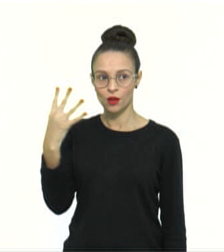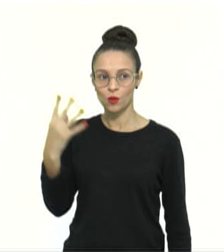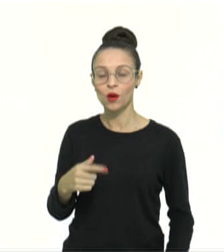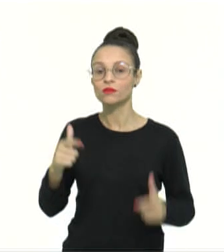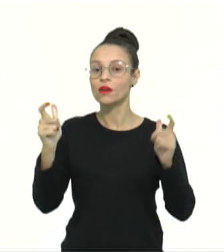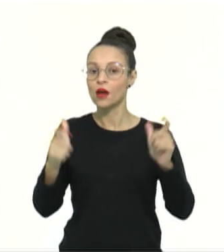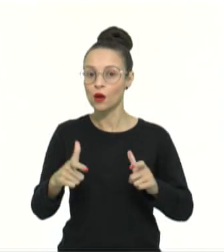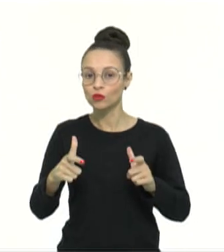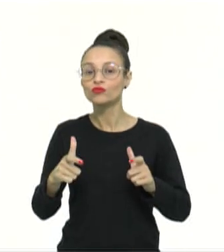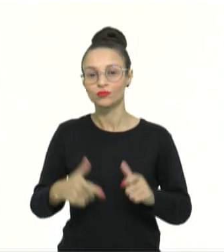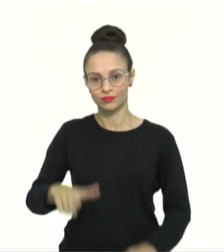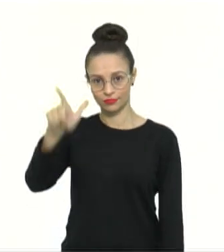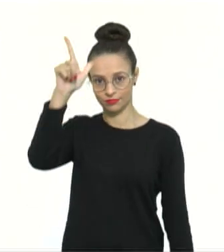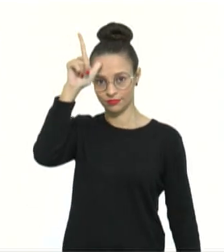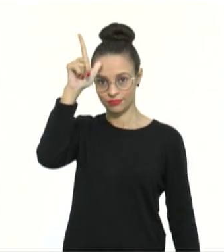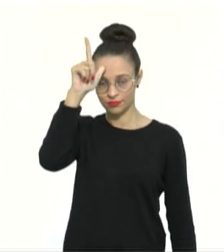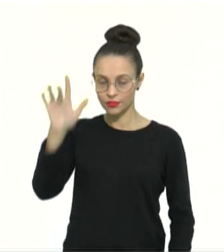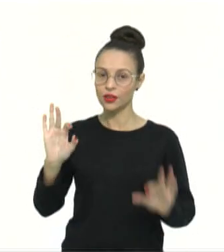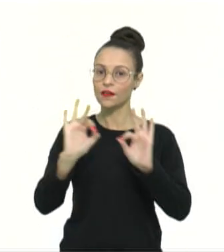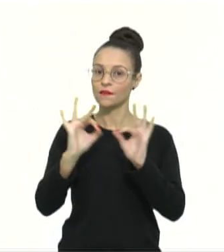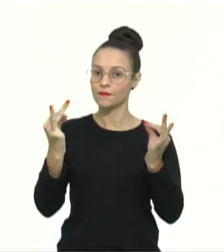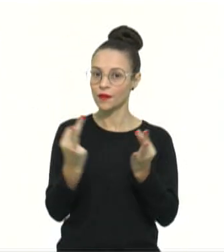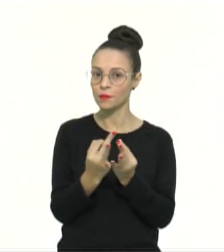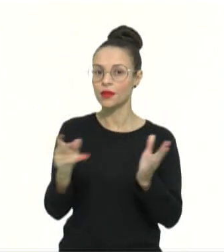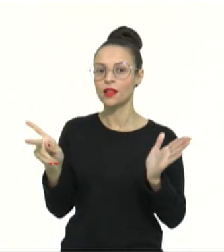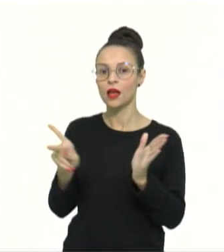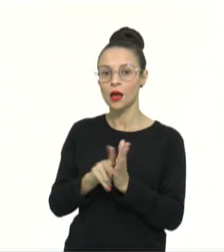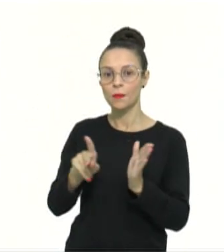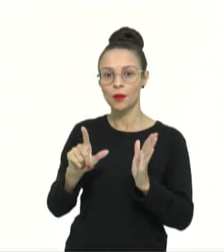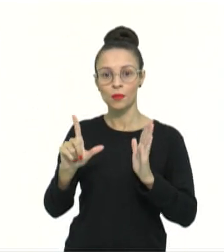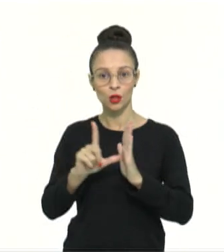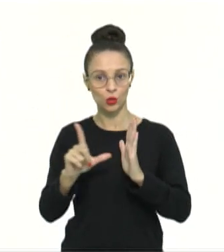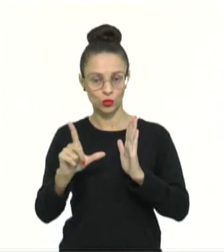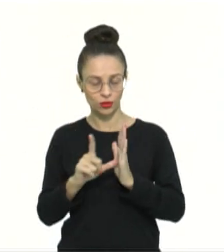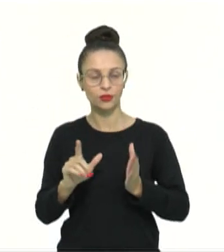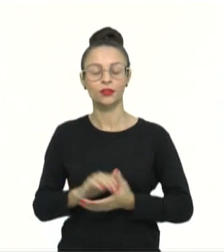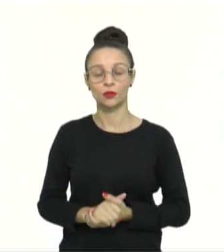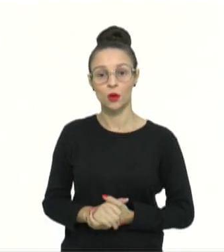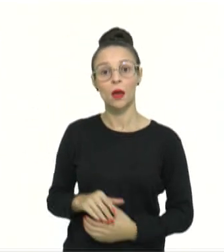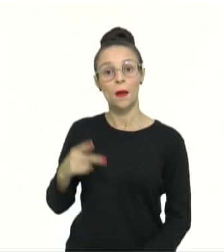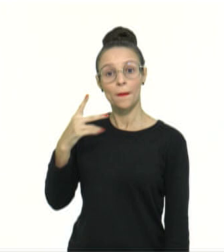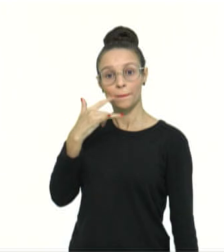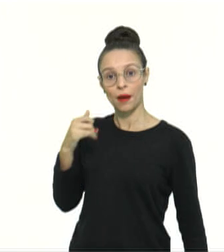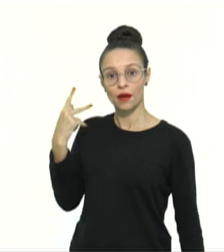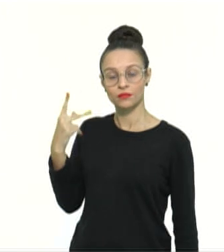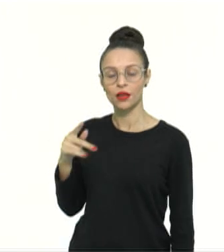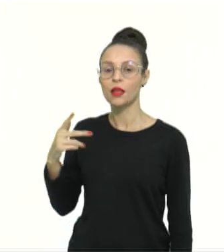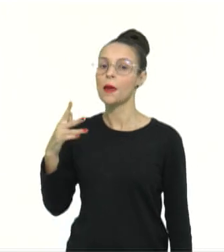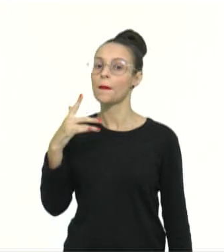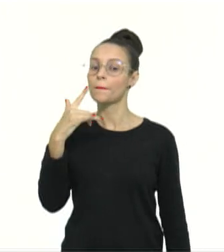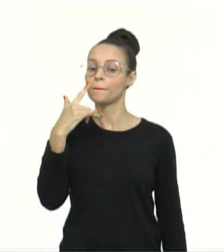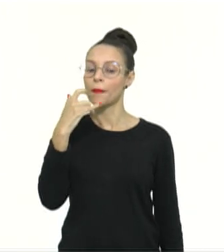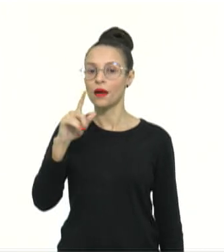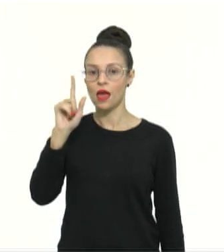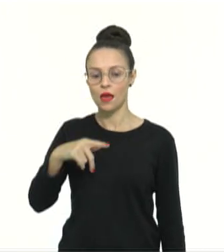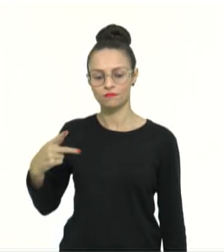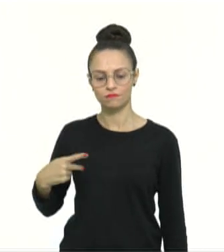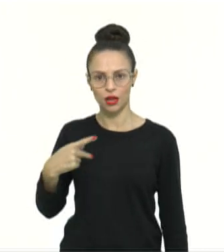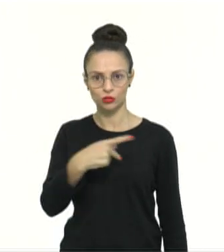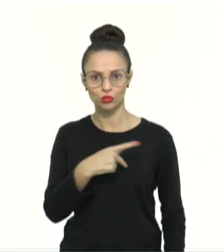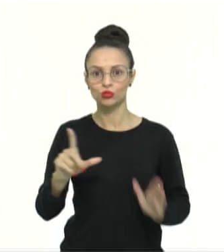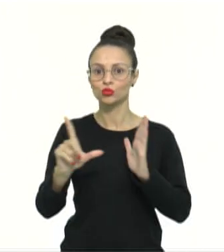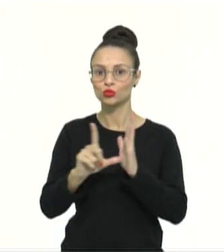na Alemanha, em uma família luterana. Seu pai, pastor luterano, morreu quando ele tinha 5 anos de